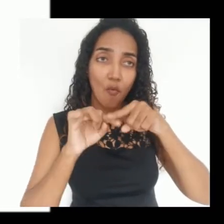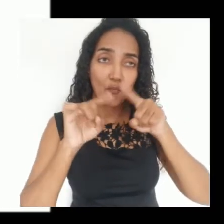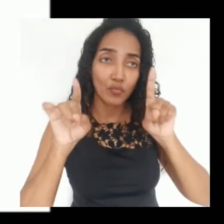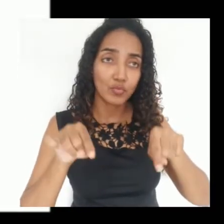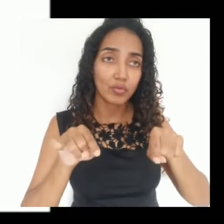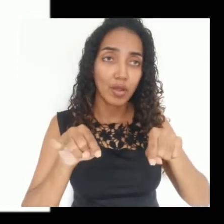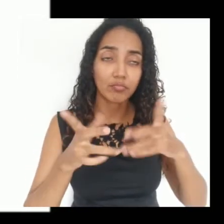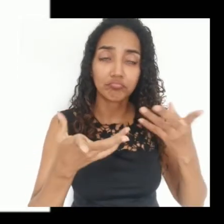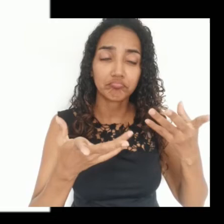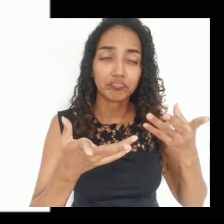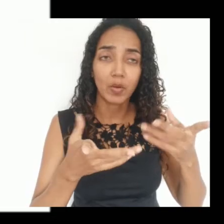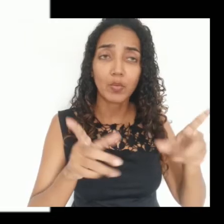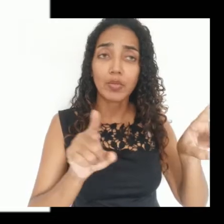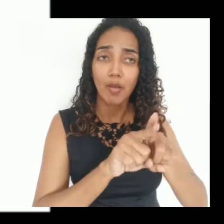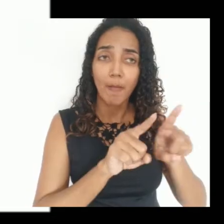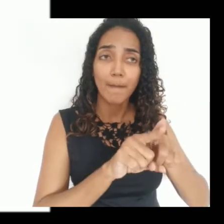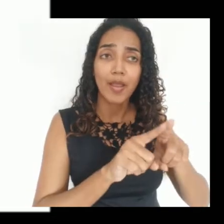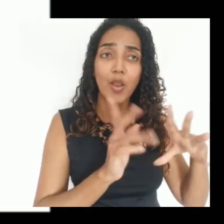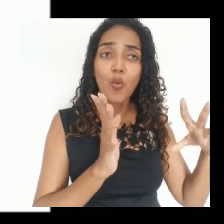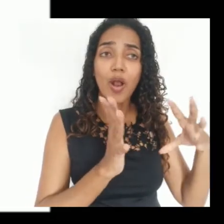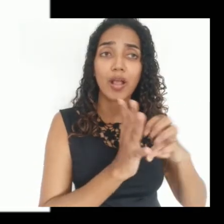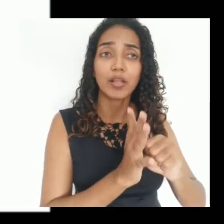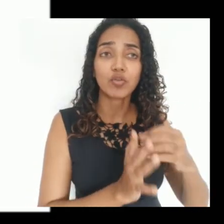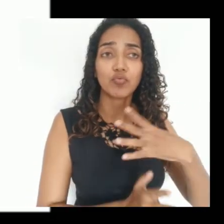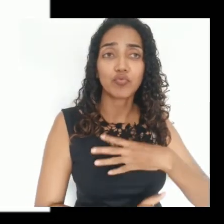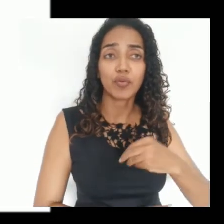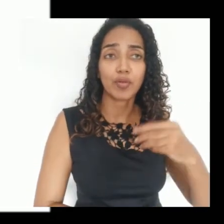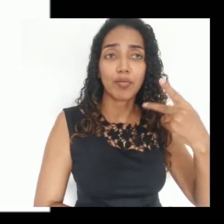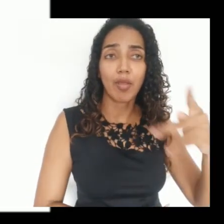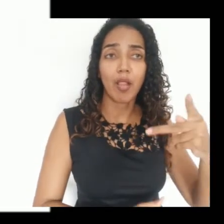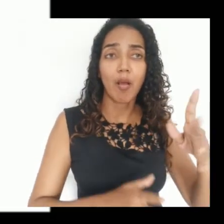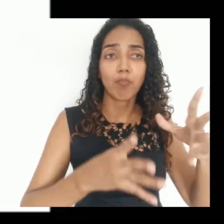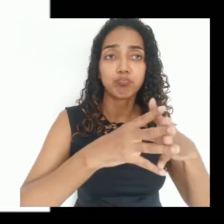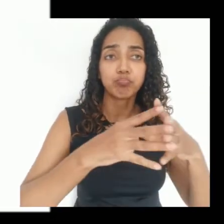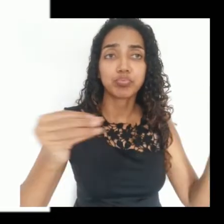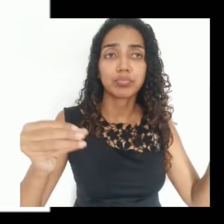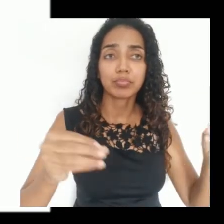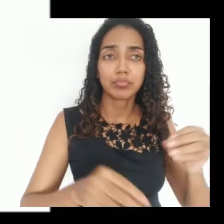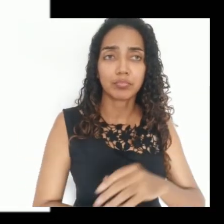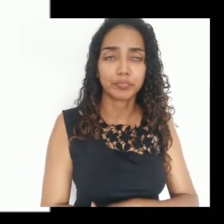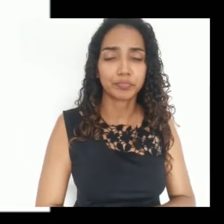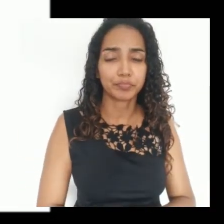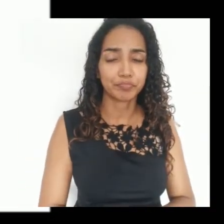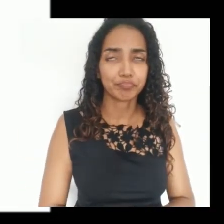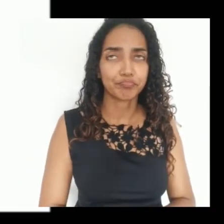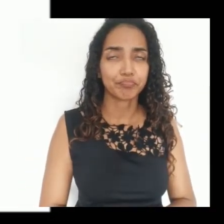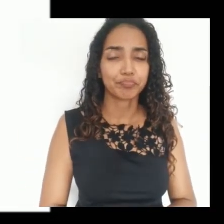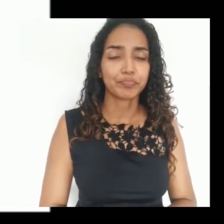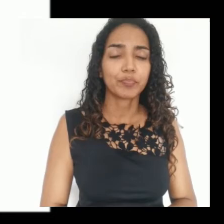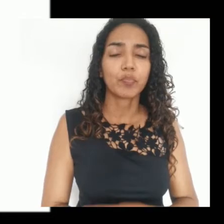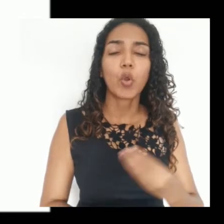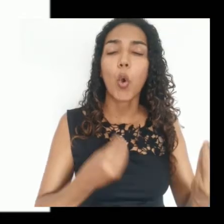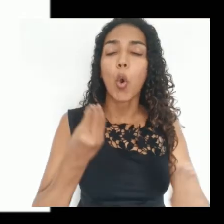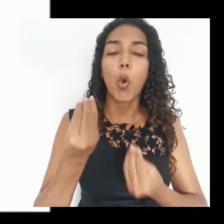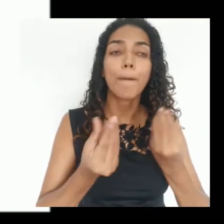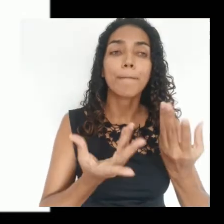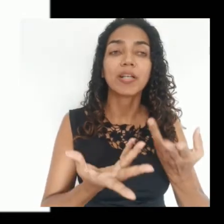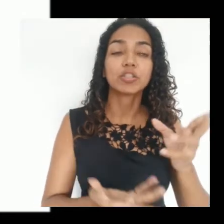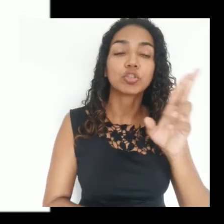cadastro dos seus dependentes lá no sistema. E aí, como é que a gente implementa também